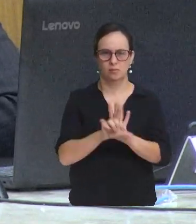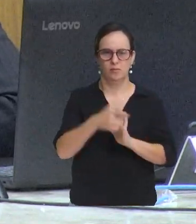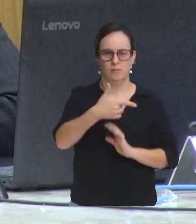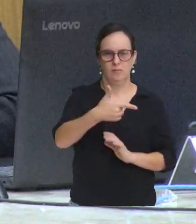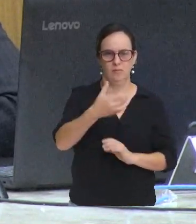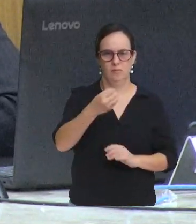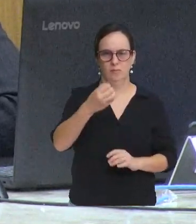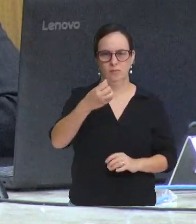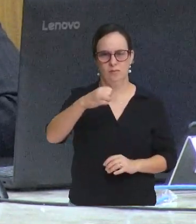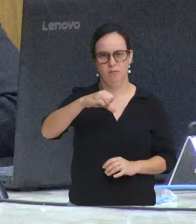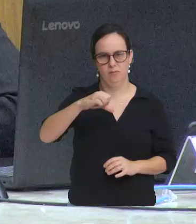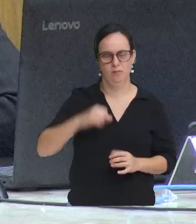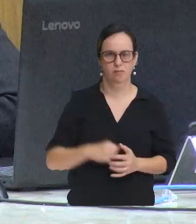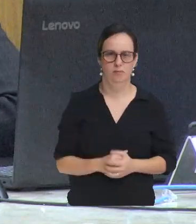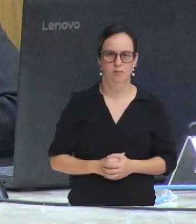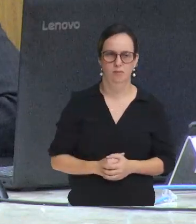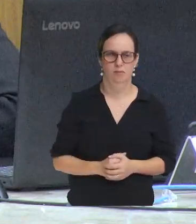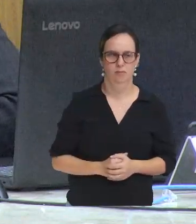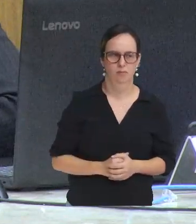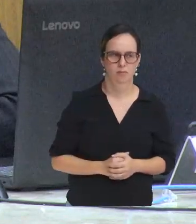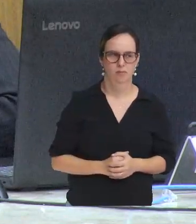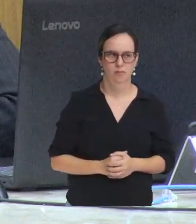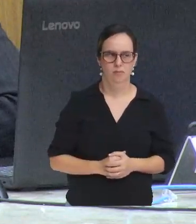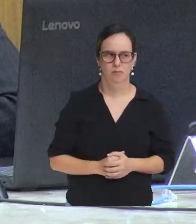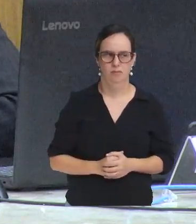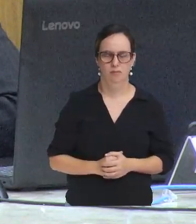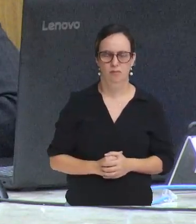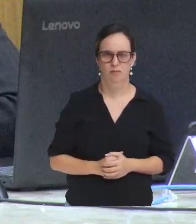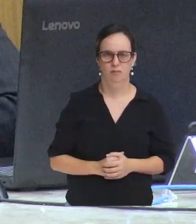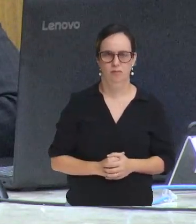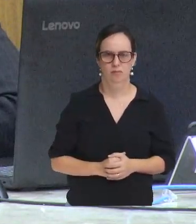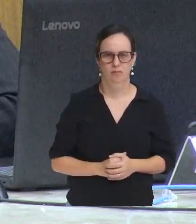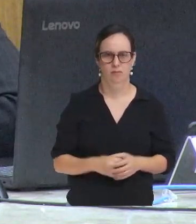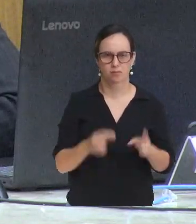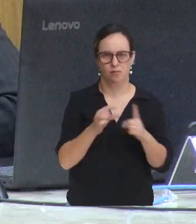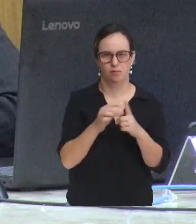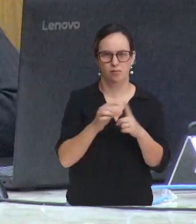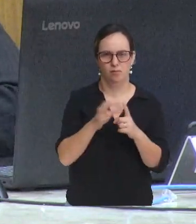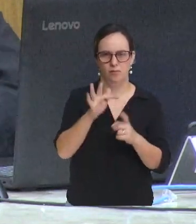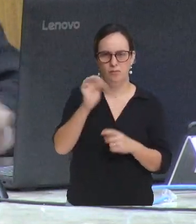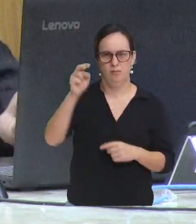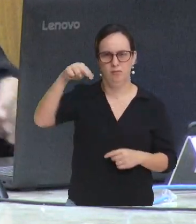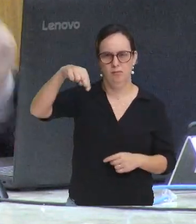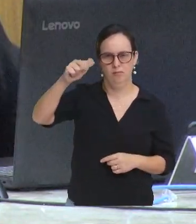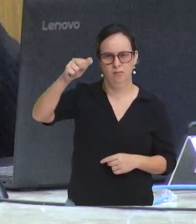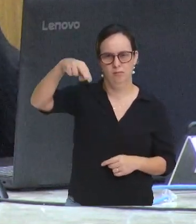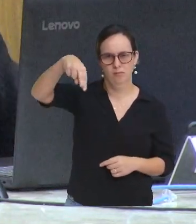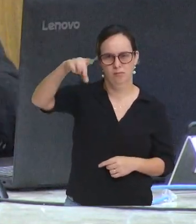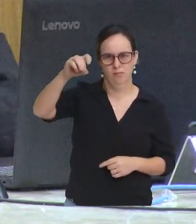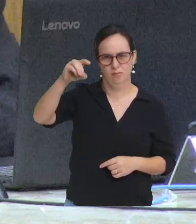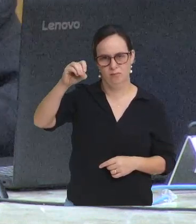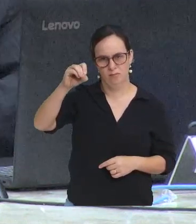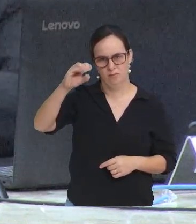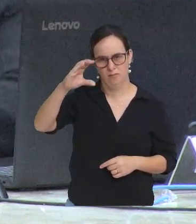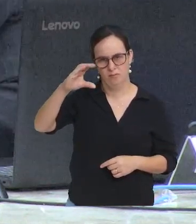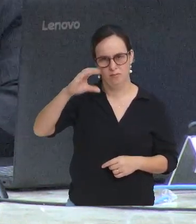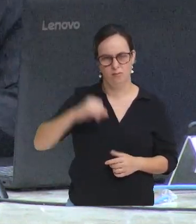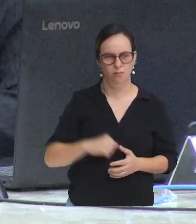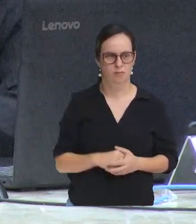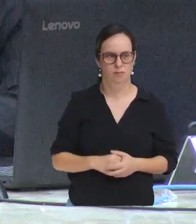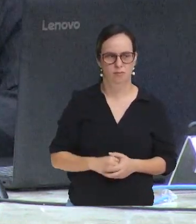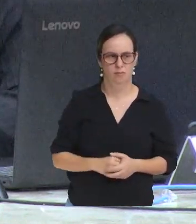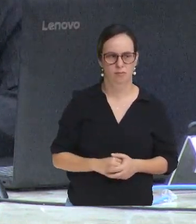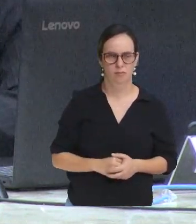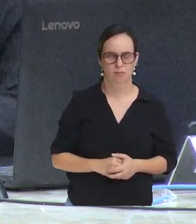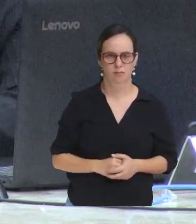209/2022. Em discussão, concedo a palavra ao vereador Fernando Sirquia. Obrigado, presidente. Acho que os colegas